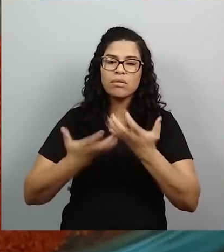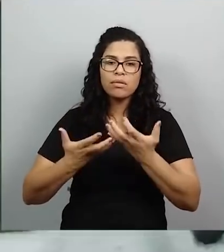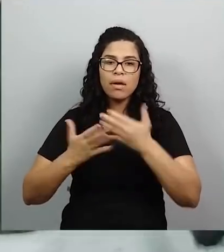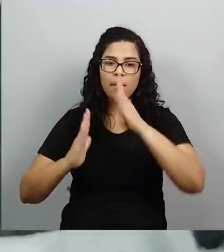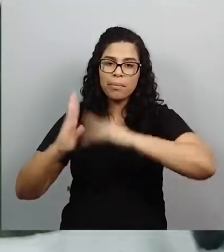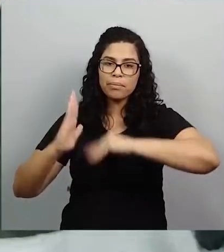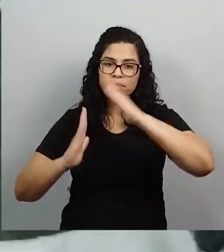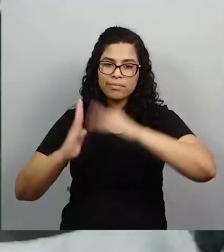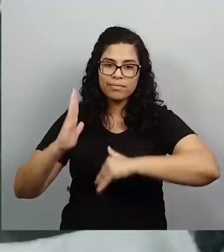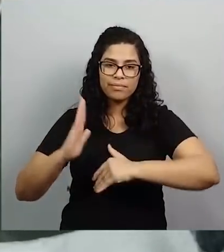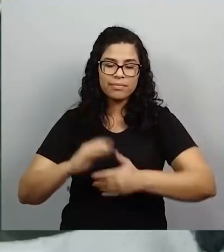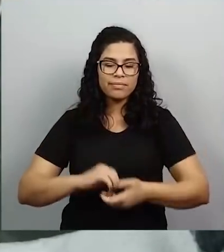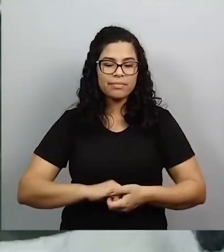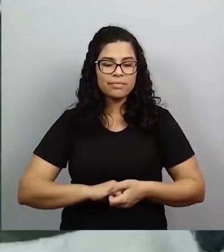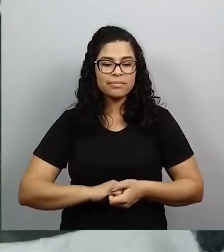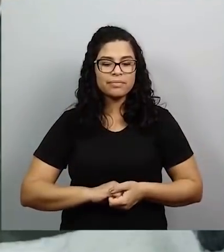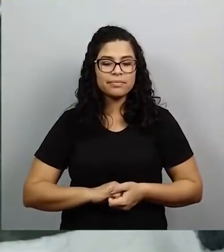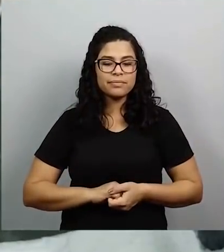pintar.